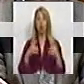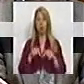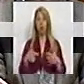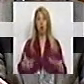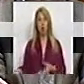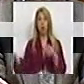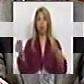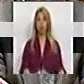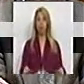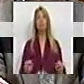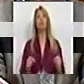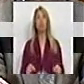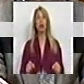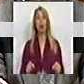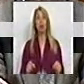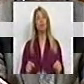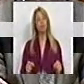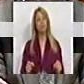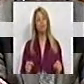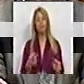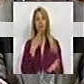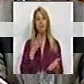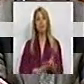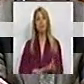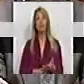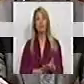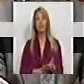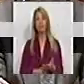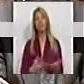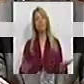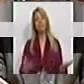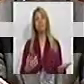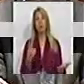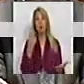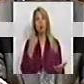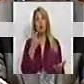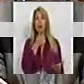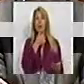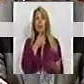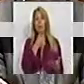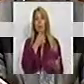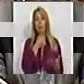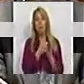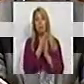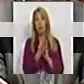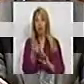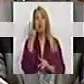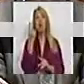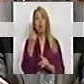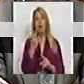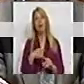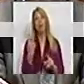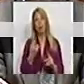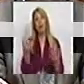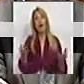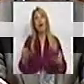aqui. E é verdade que tivemos de deixar cair uma medida que nos custa, como sabe,